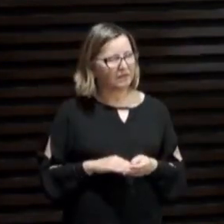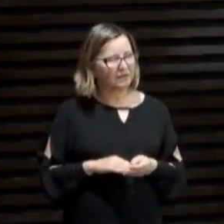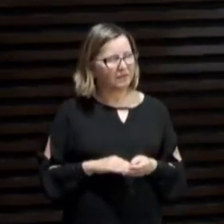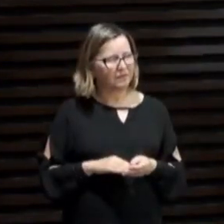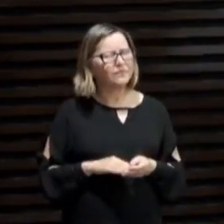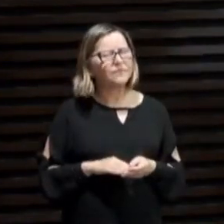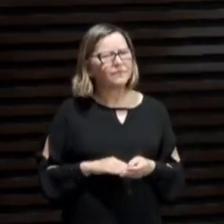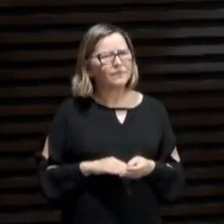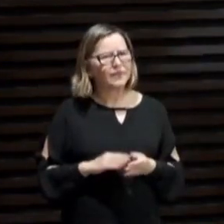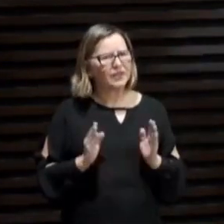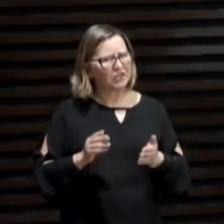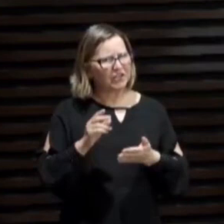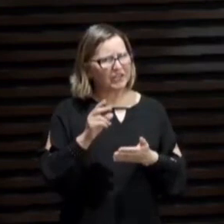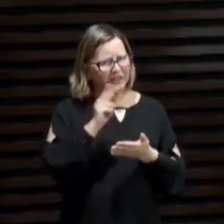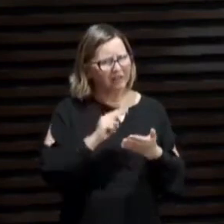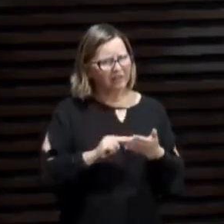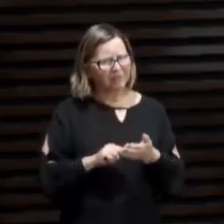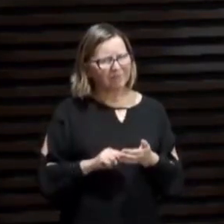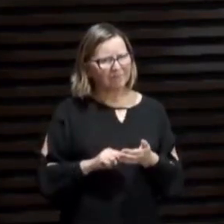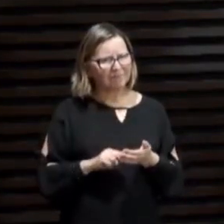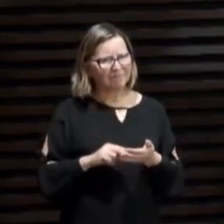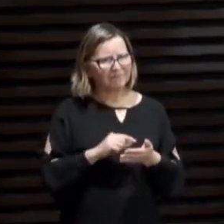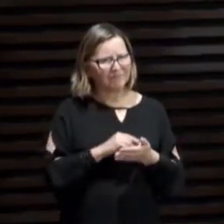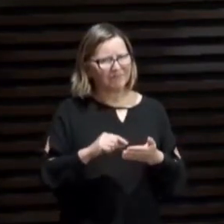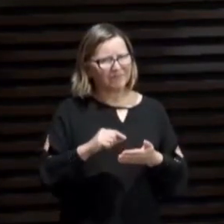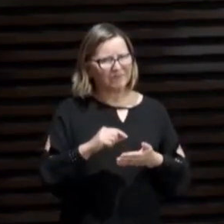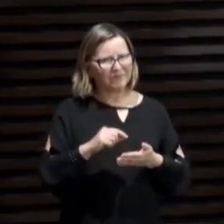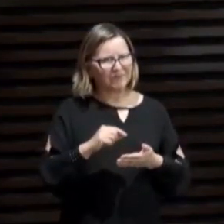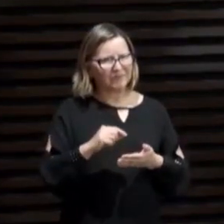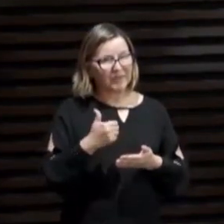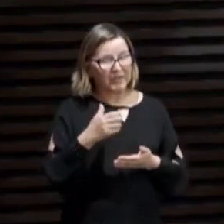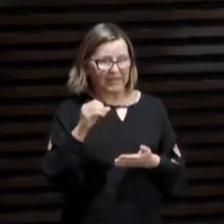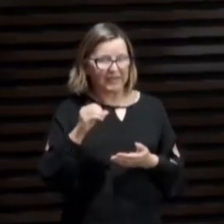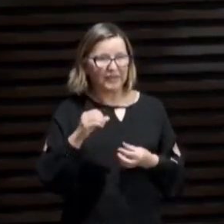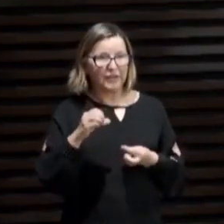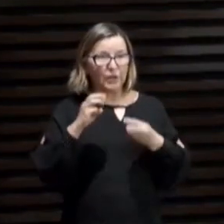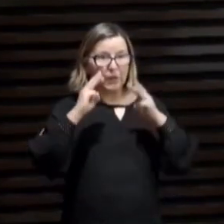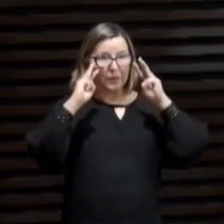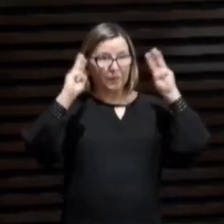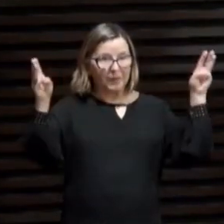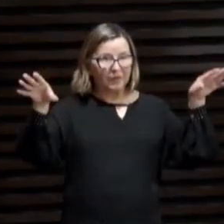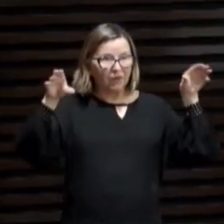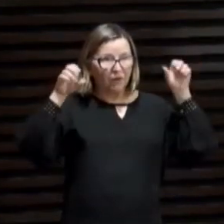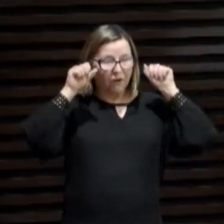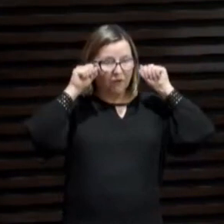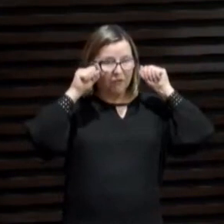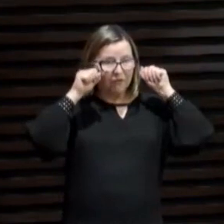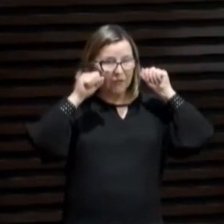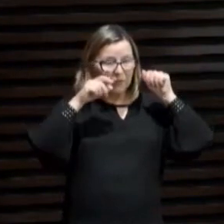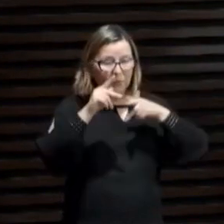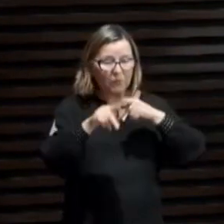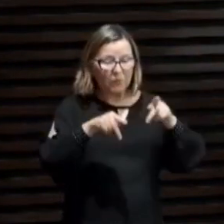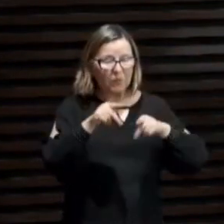O 11? É o 10. Então leu 10. Então Moisés ouviu chorar o povo por famílias, cada